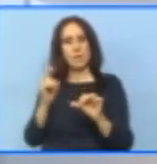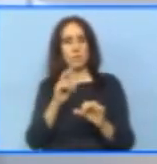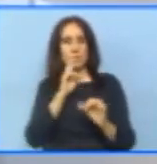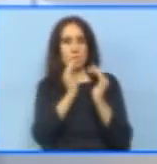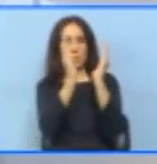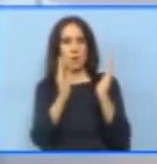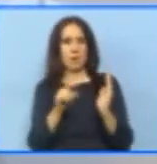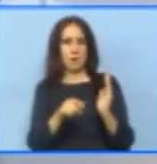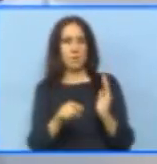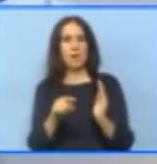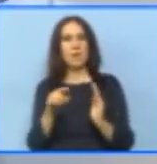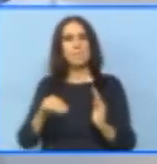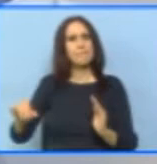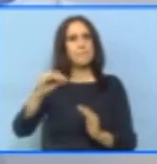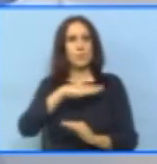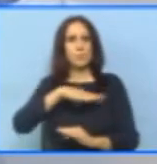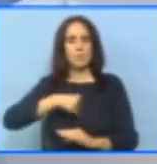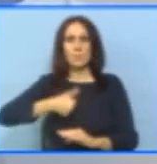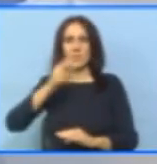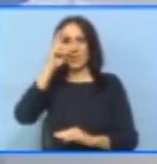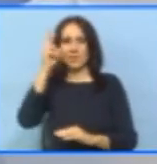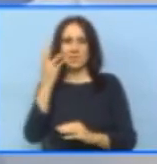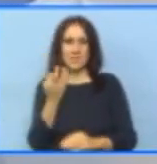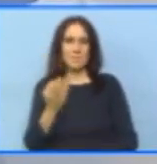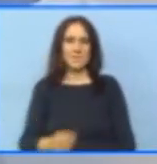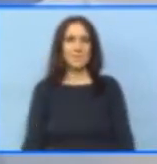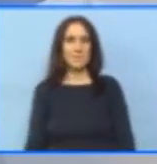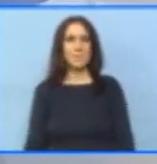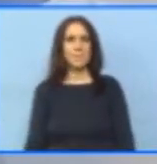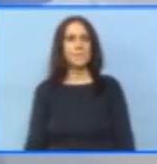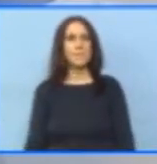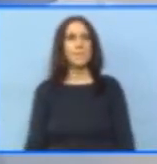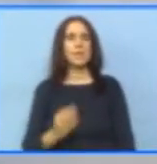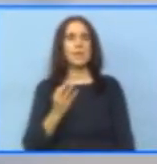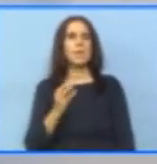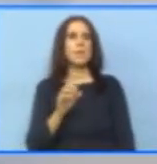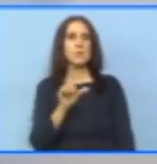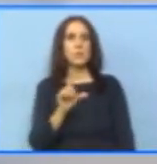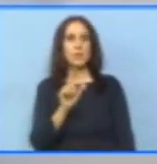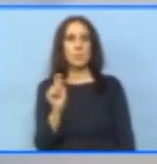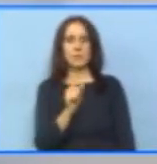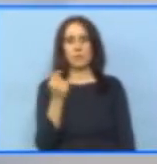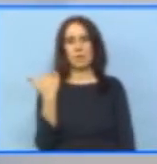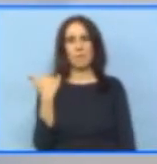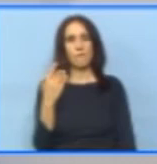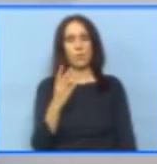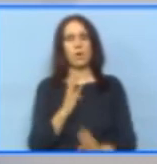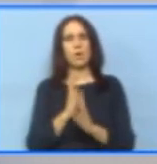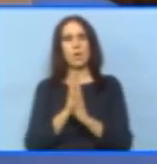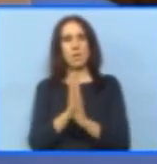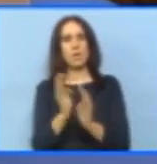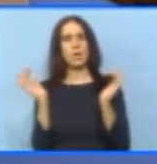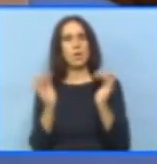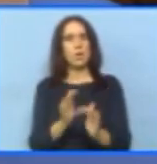santuário a todos os cantos do mundo e, em particular, à Rússia, evidentemente. No mês de julho, o último, na peregrinação também de 12 e 13